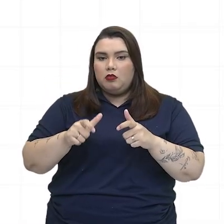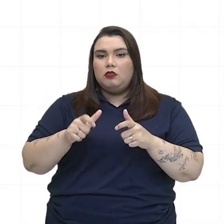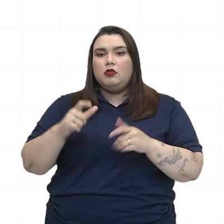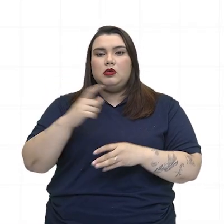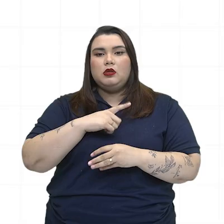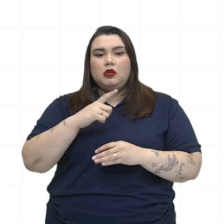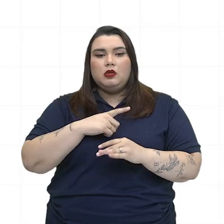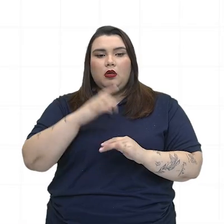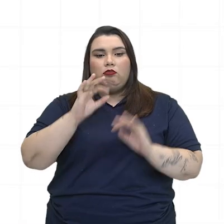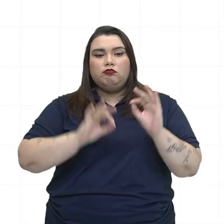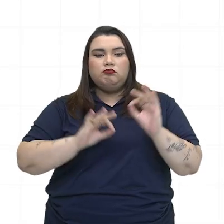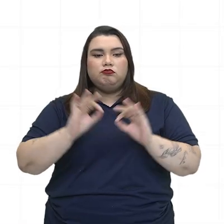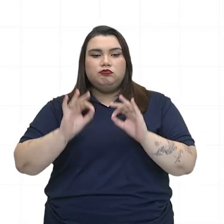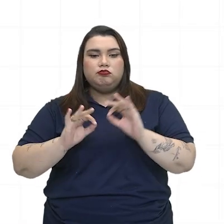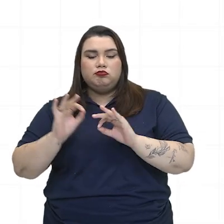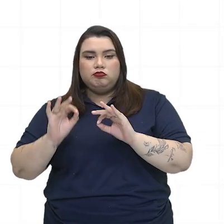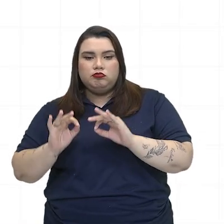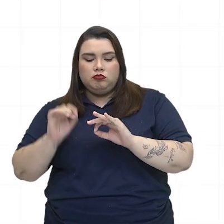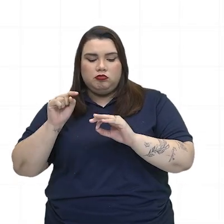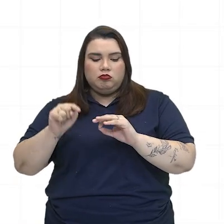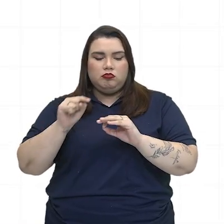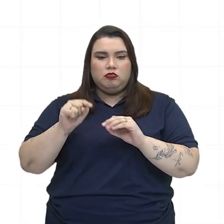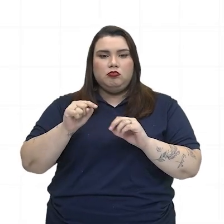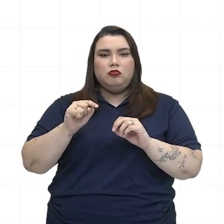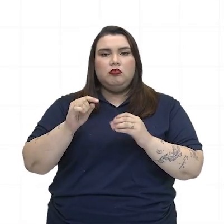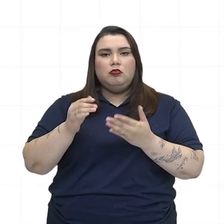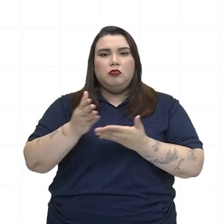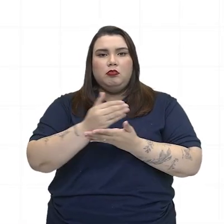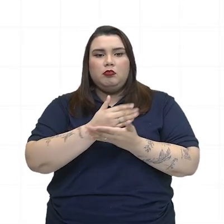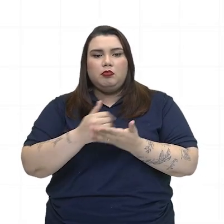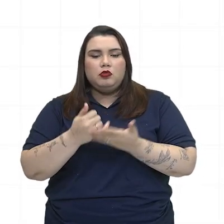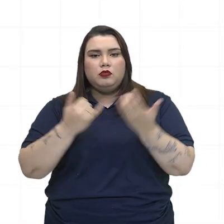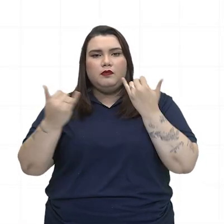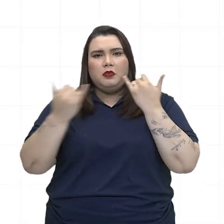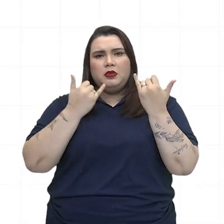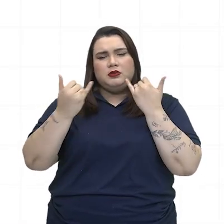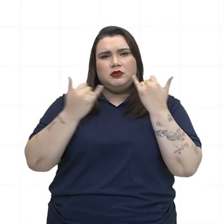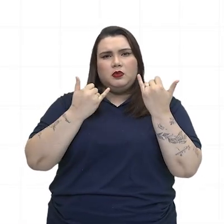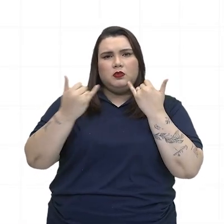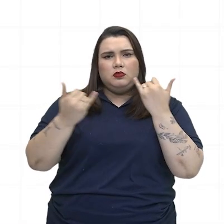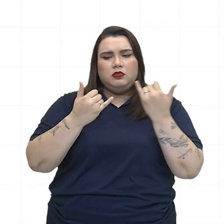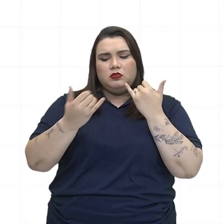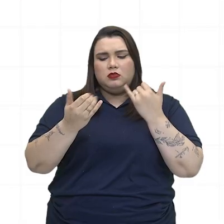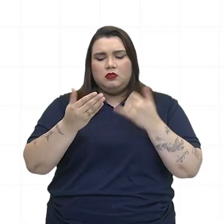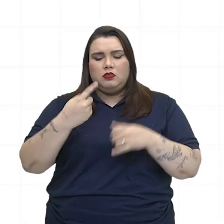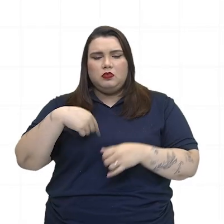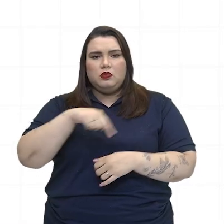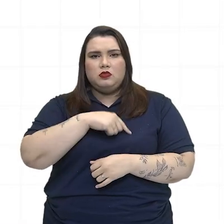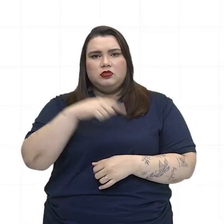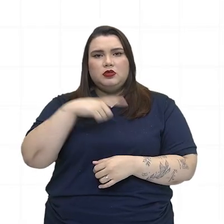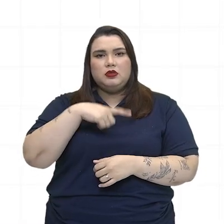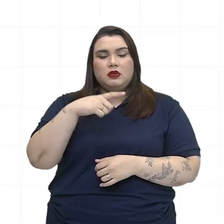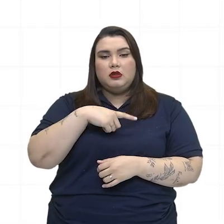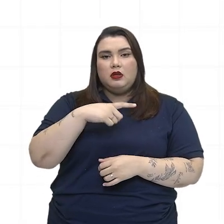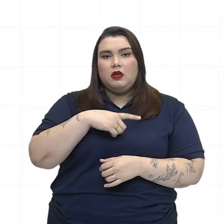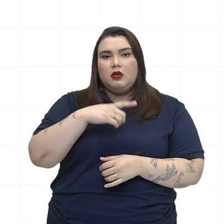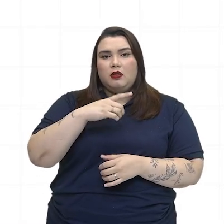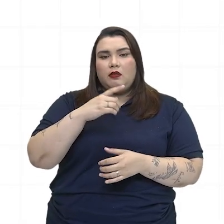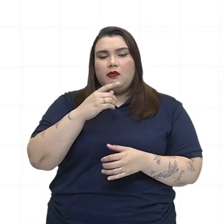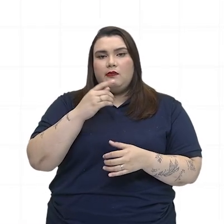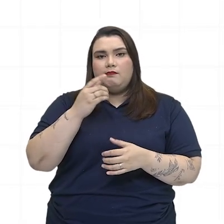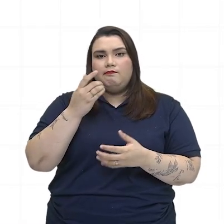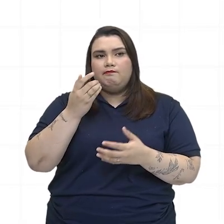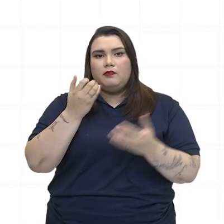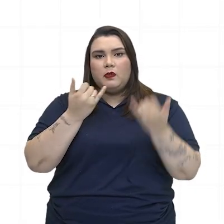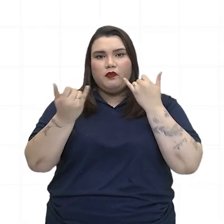aonde foram realizadas, né, esses levantamentos aí para que nós tenhamos os nossos dados. Onde foi